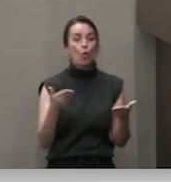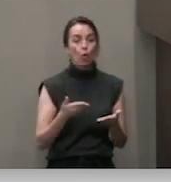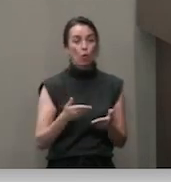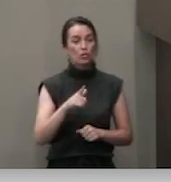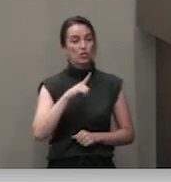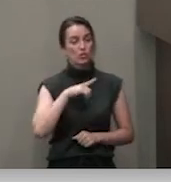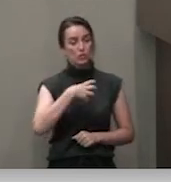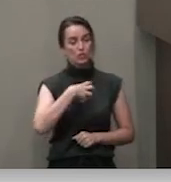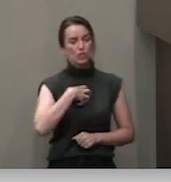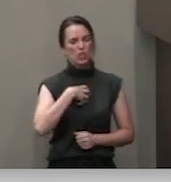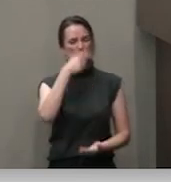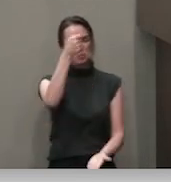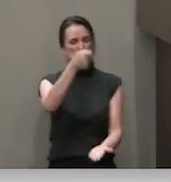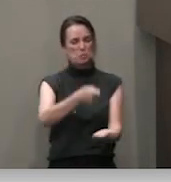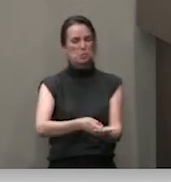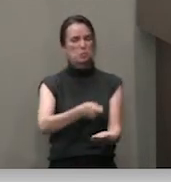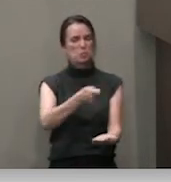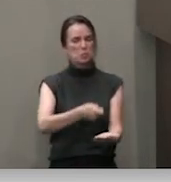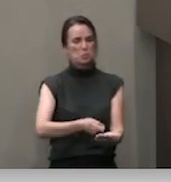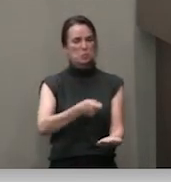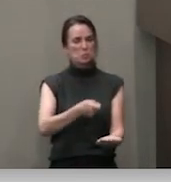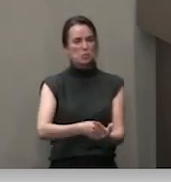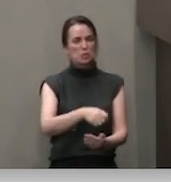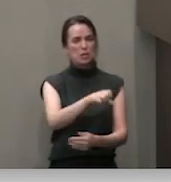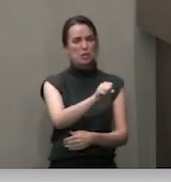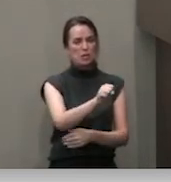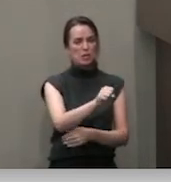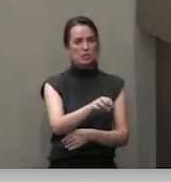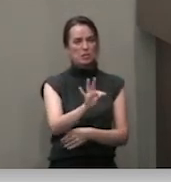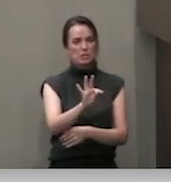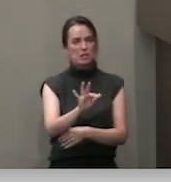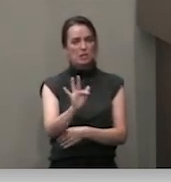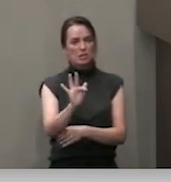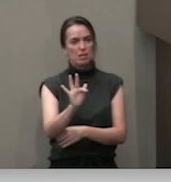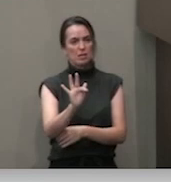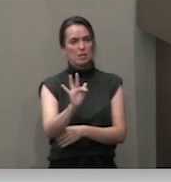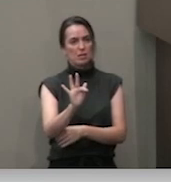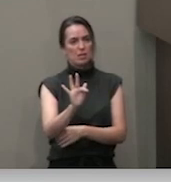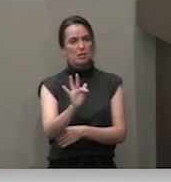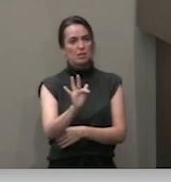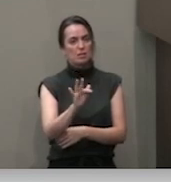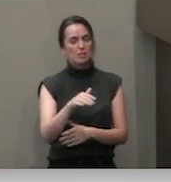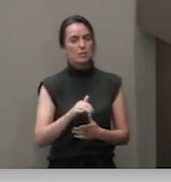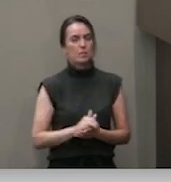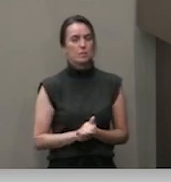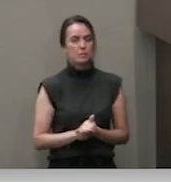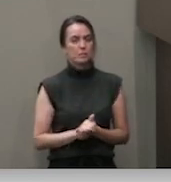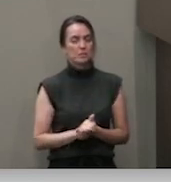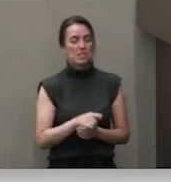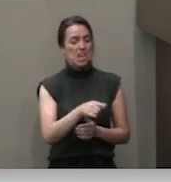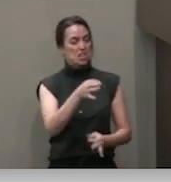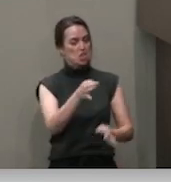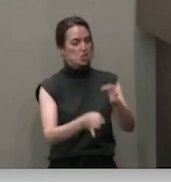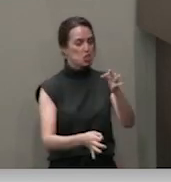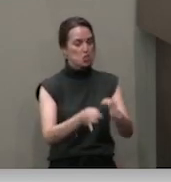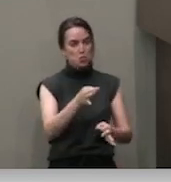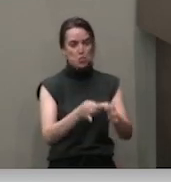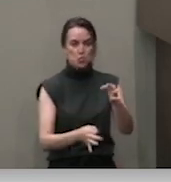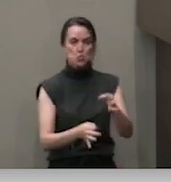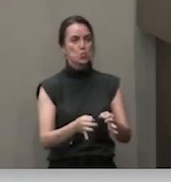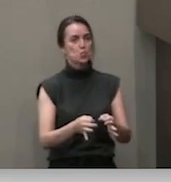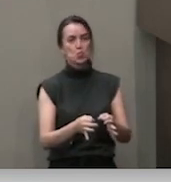regime ditatorial do Supremo Tribunal Federal onde julgam são